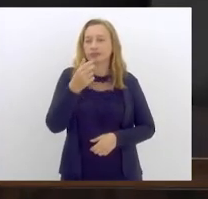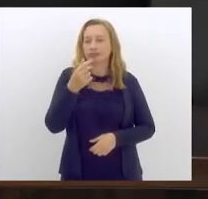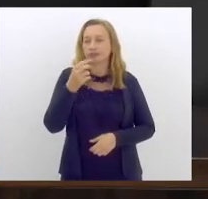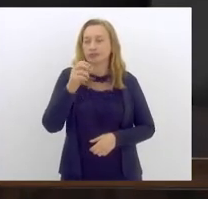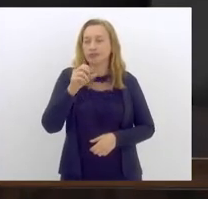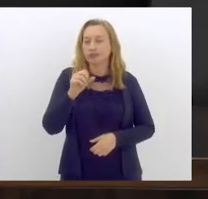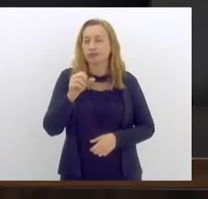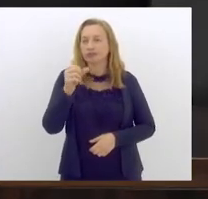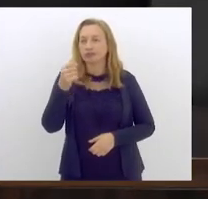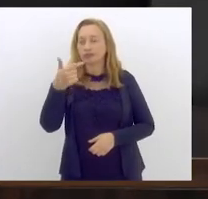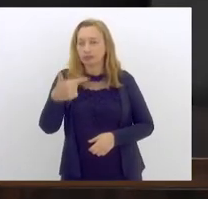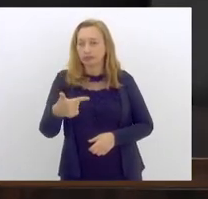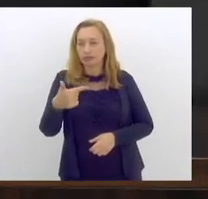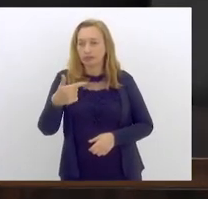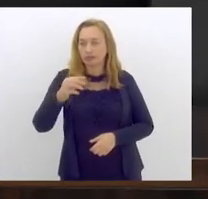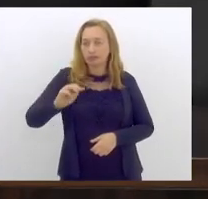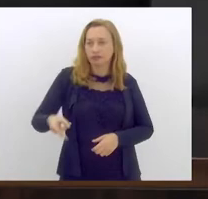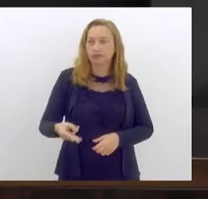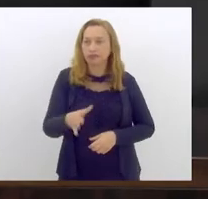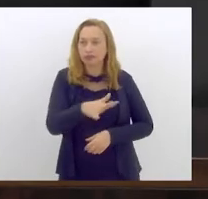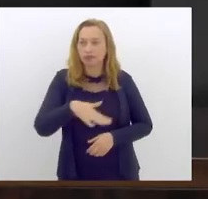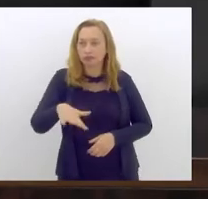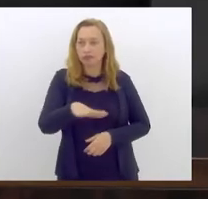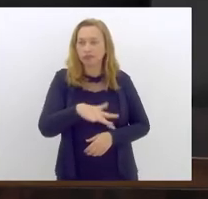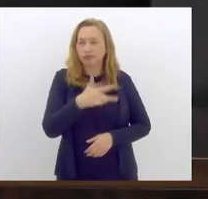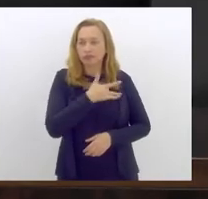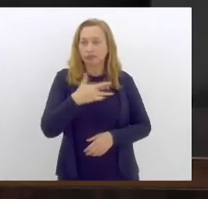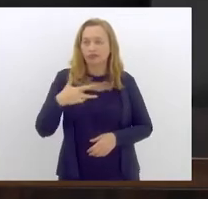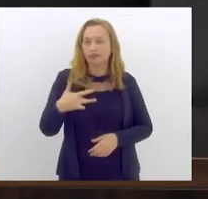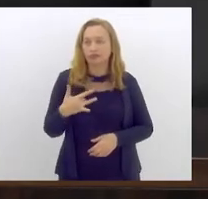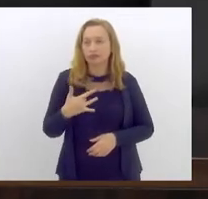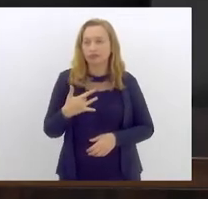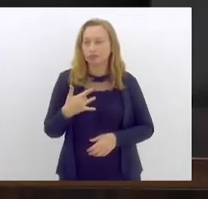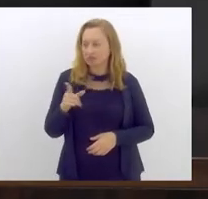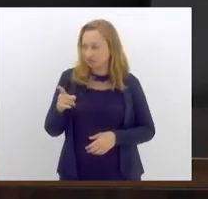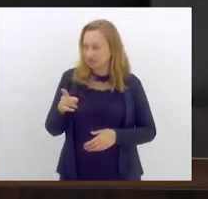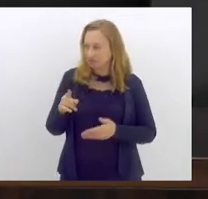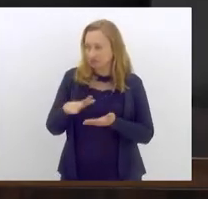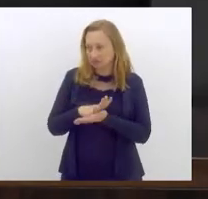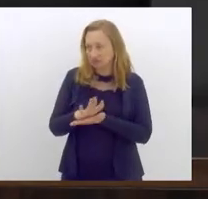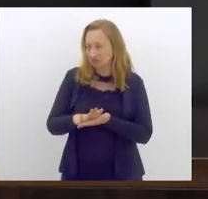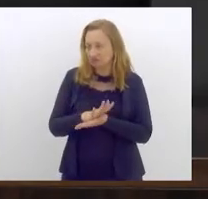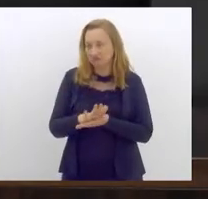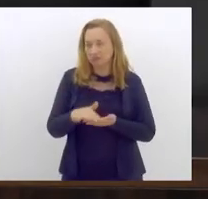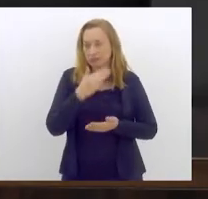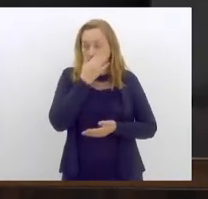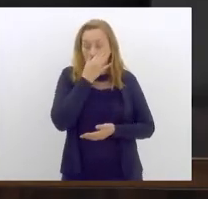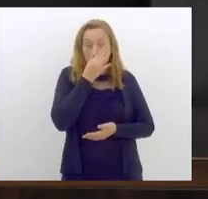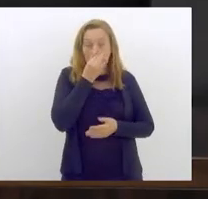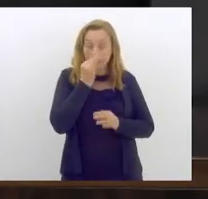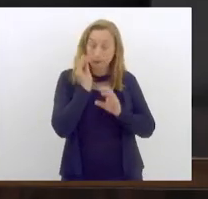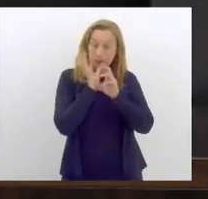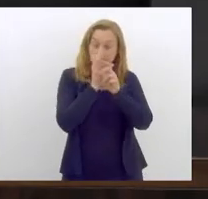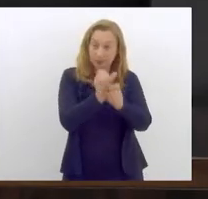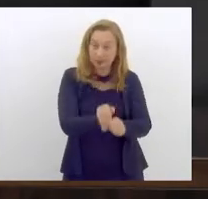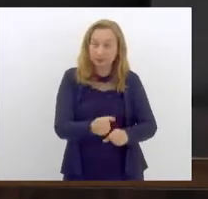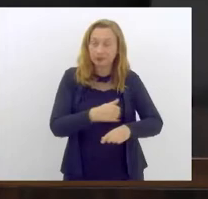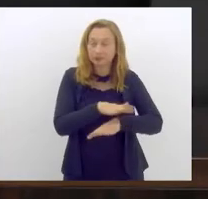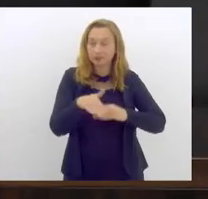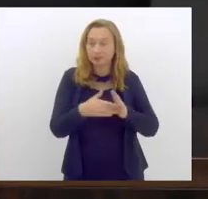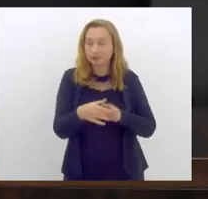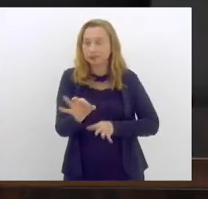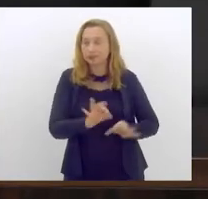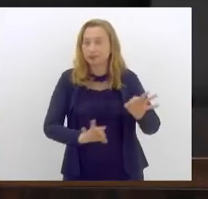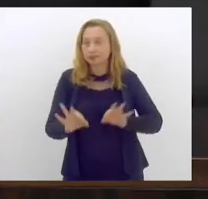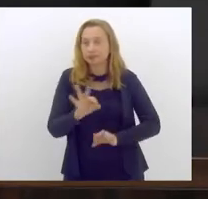para a área da saúde isso é nada somados todos os planos